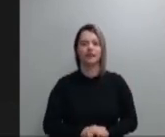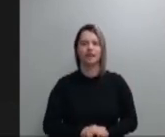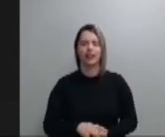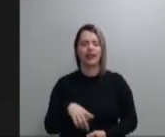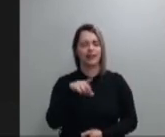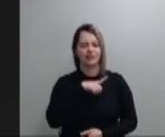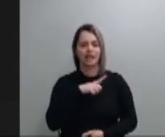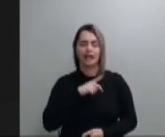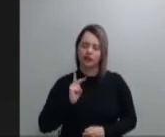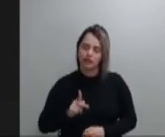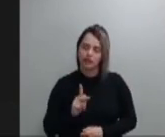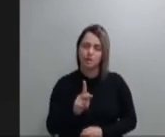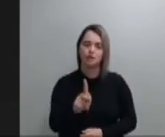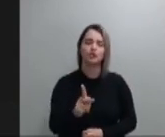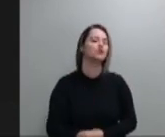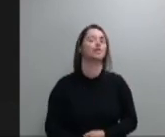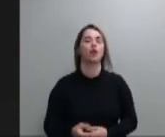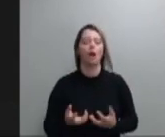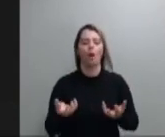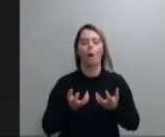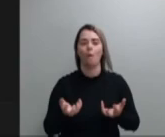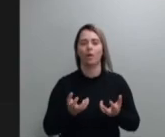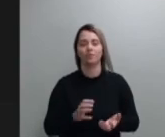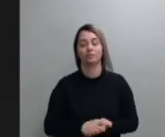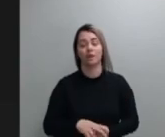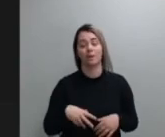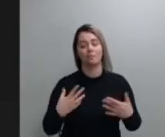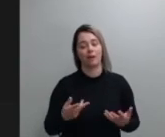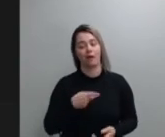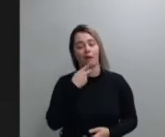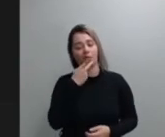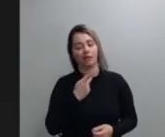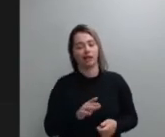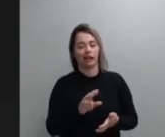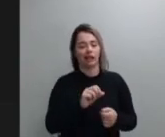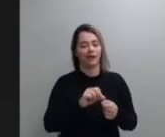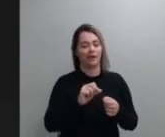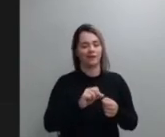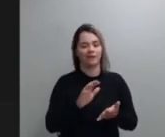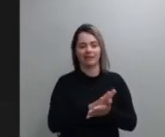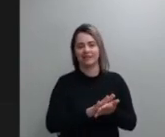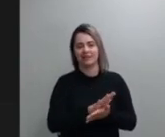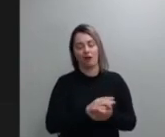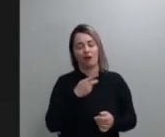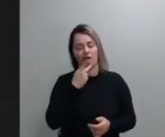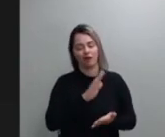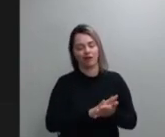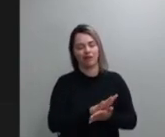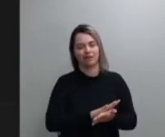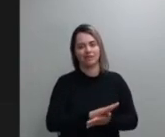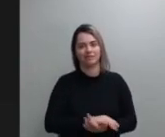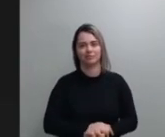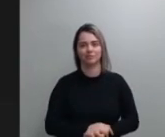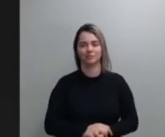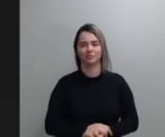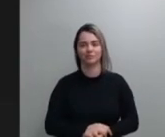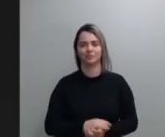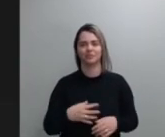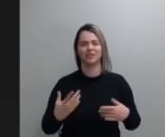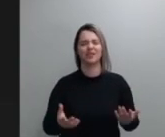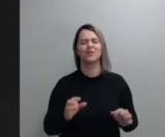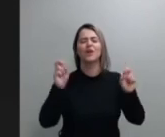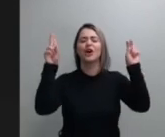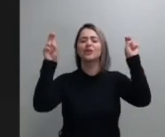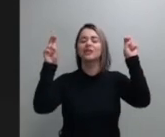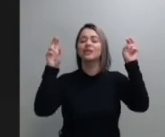sempre ele só contou para nós o que ele faz né para ter único vamos lá qual é o assunto do senhor não o